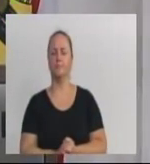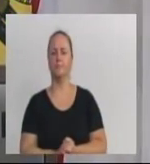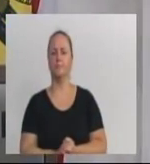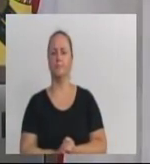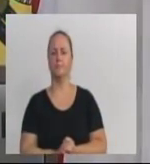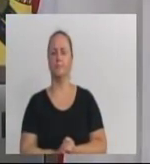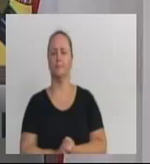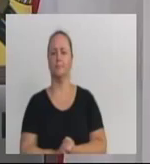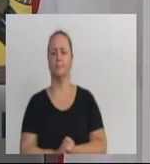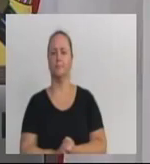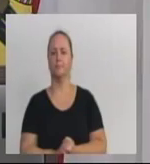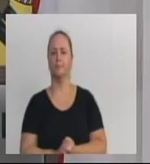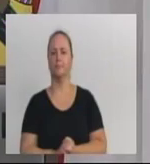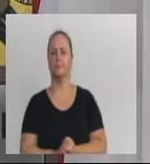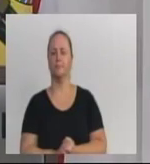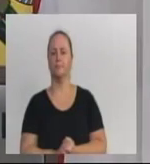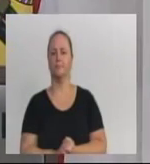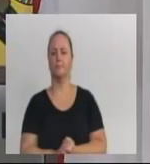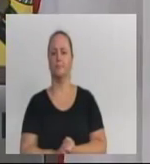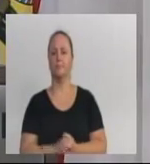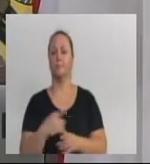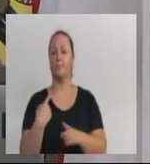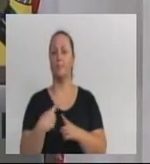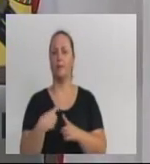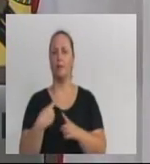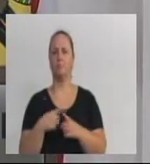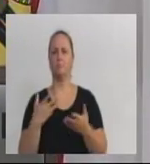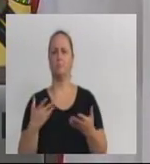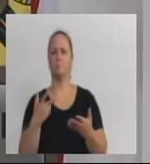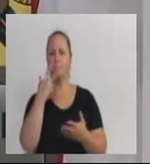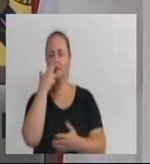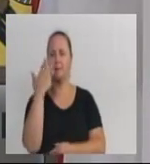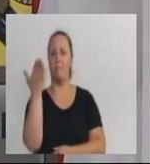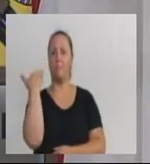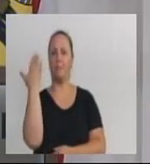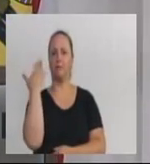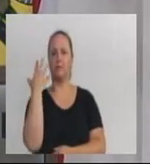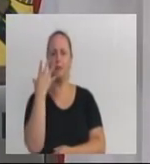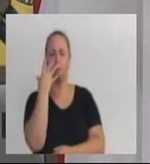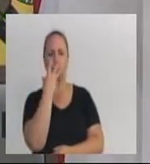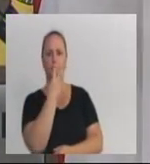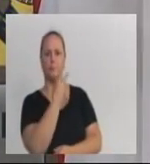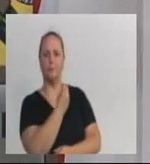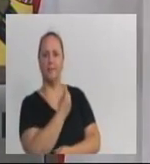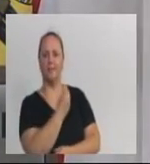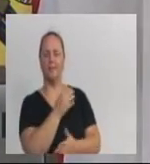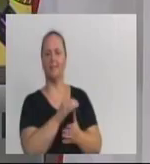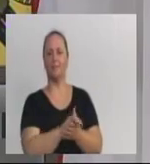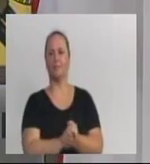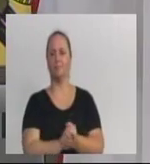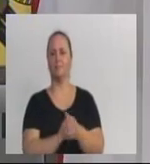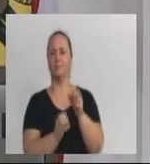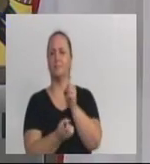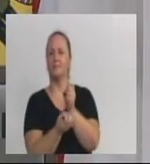aquilo que era o brinco da cidade de Blumenau, que era o nosso Samai,